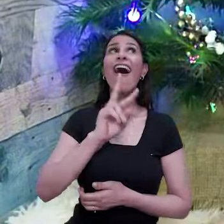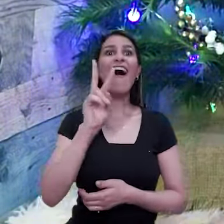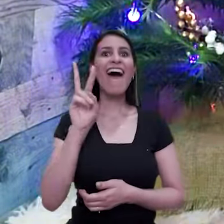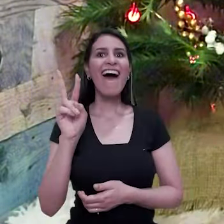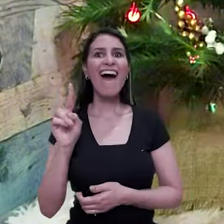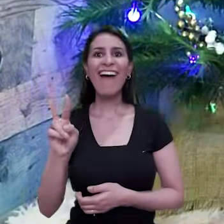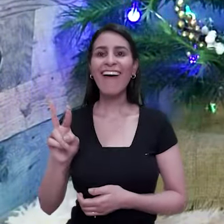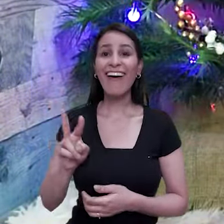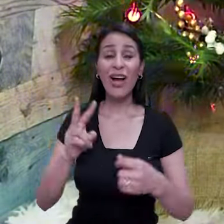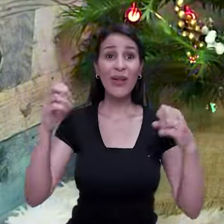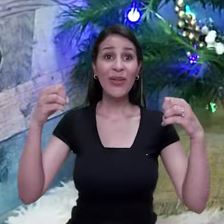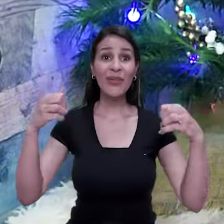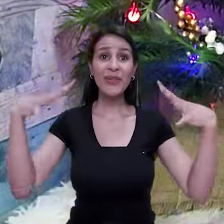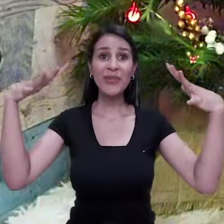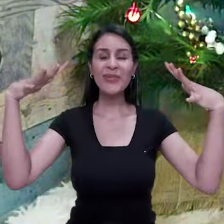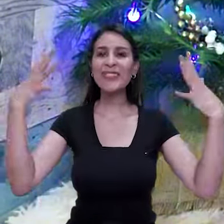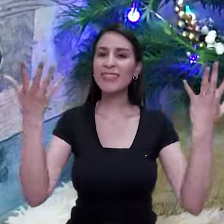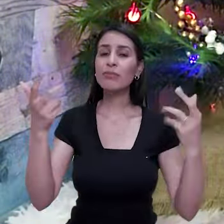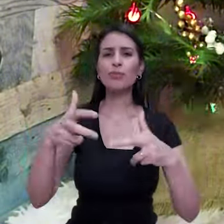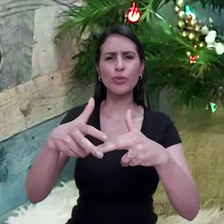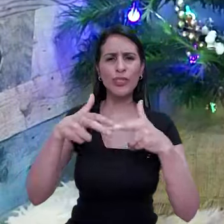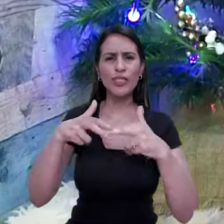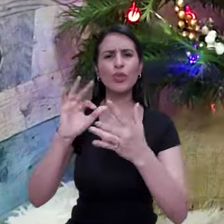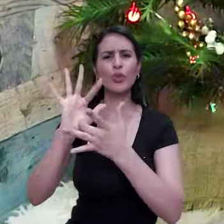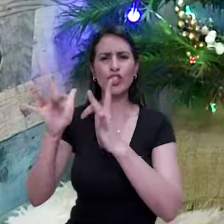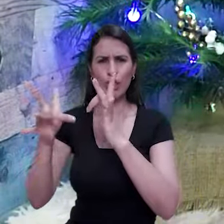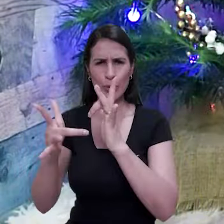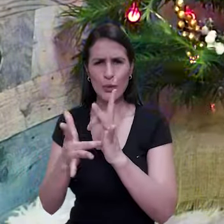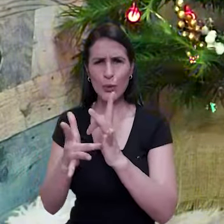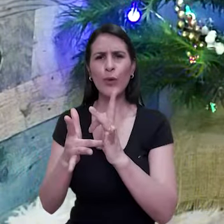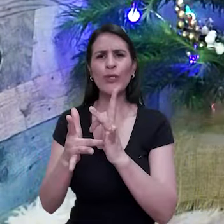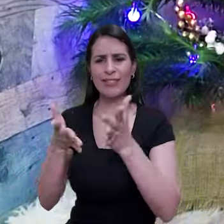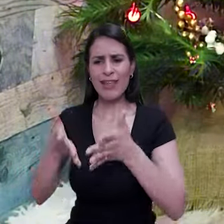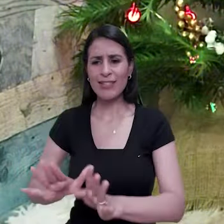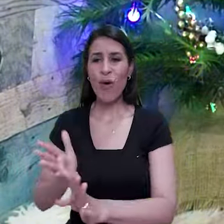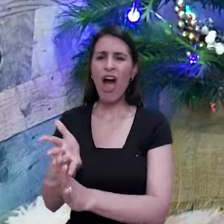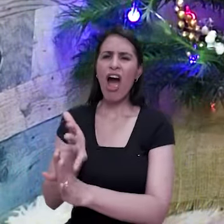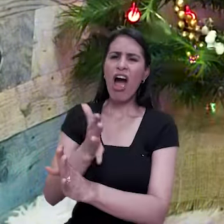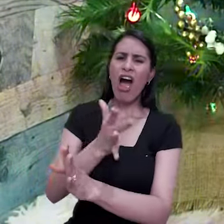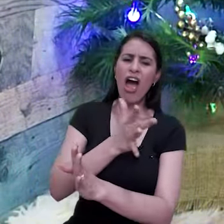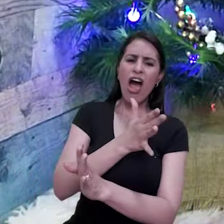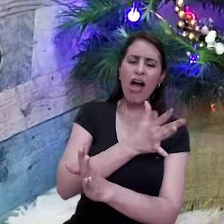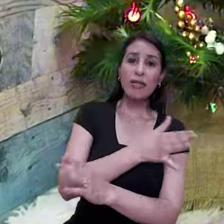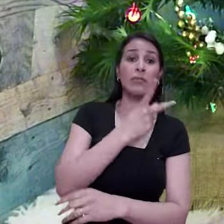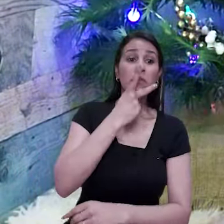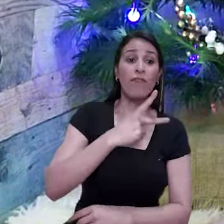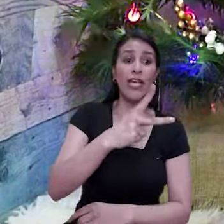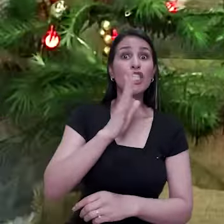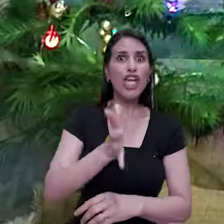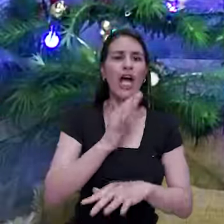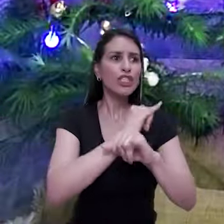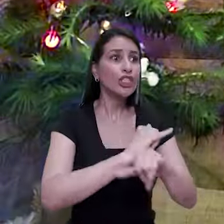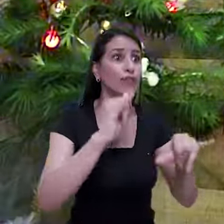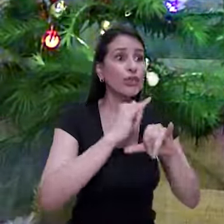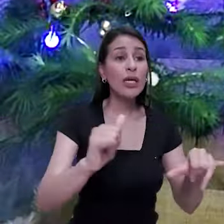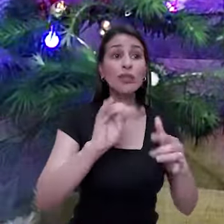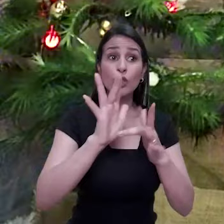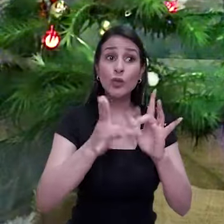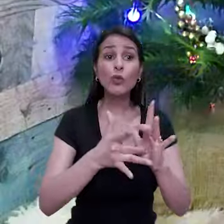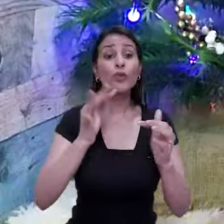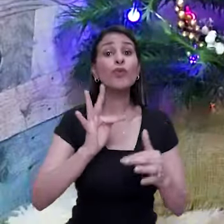Por isso, muito antes de Jesus nascer, esse profeta já anunciava a sua vinda, pois